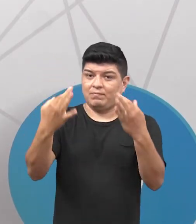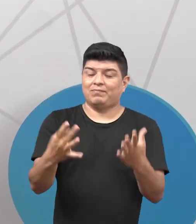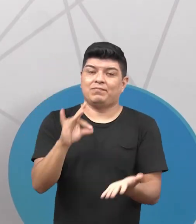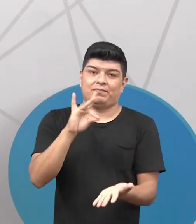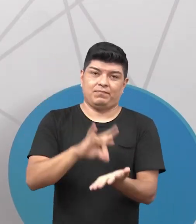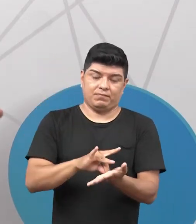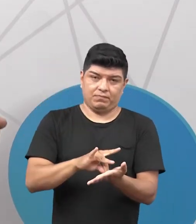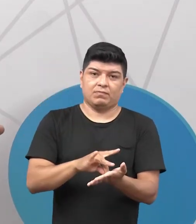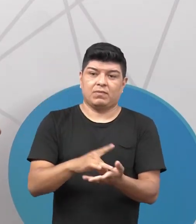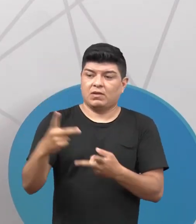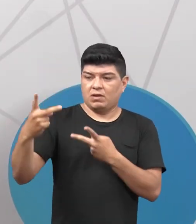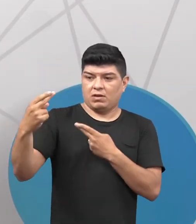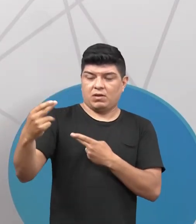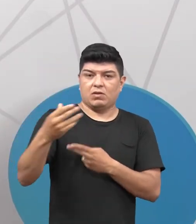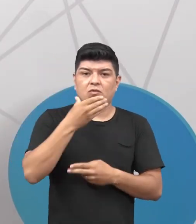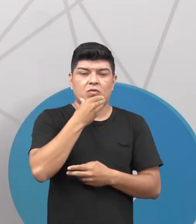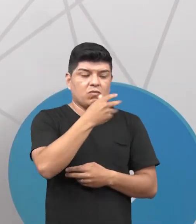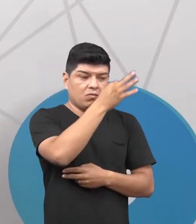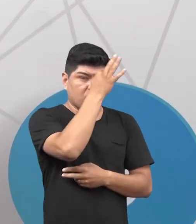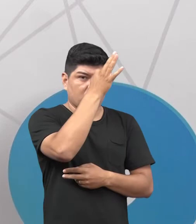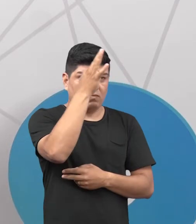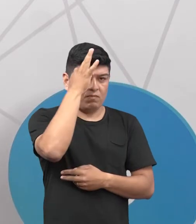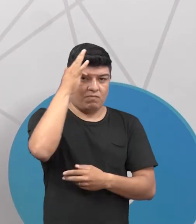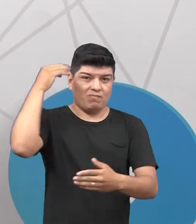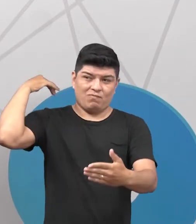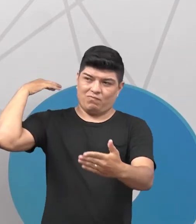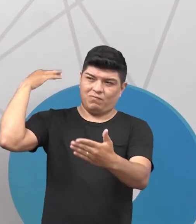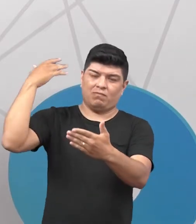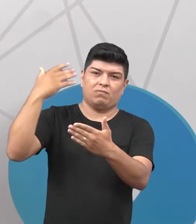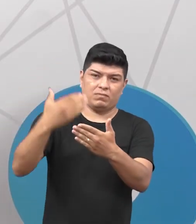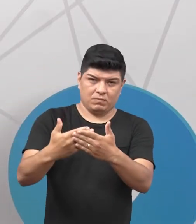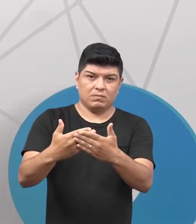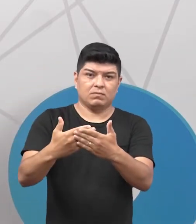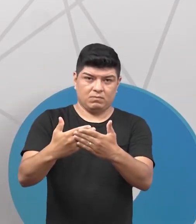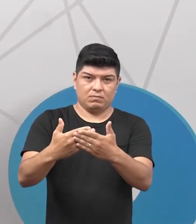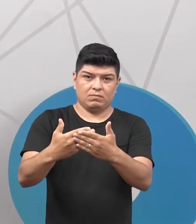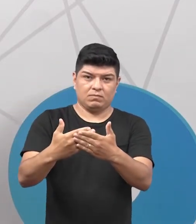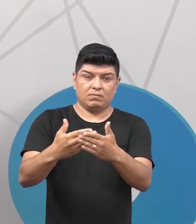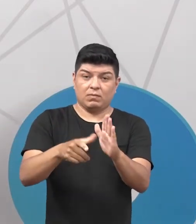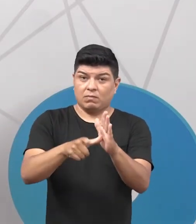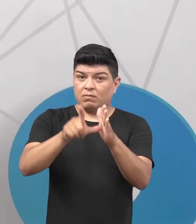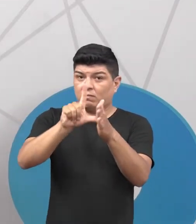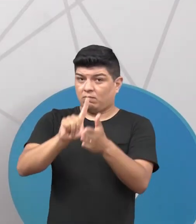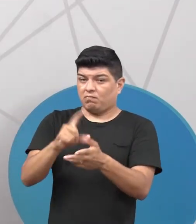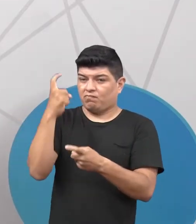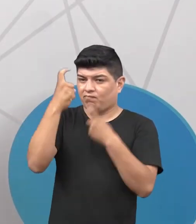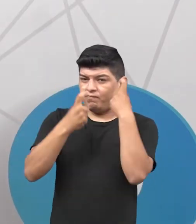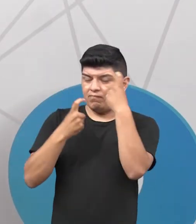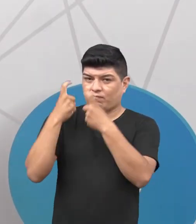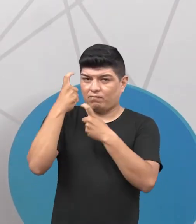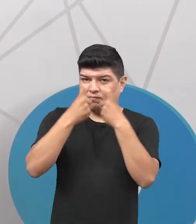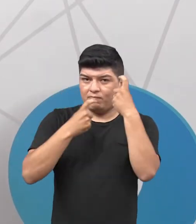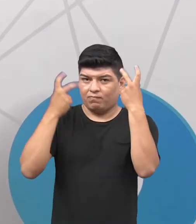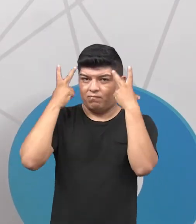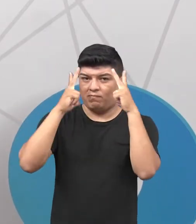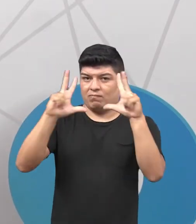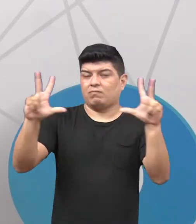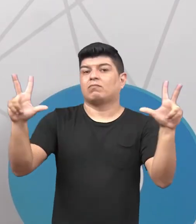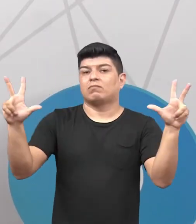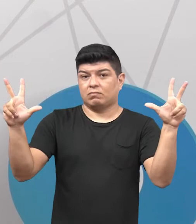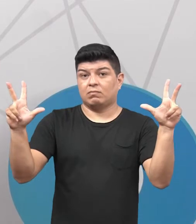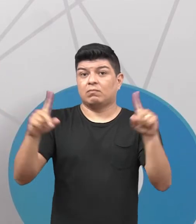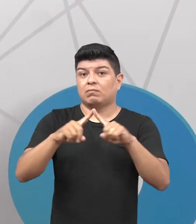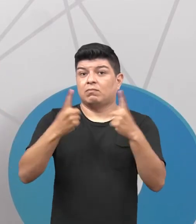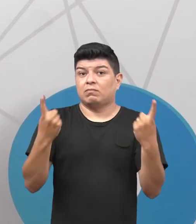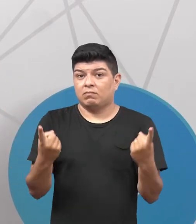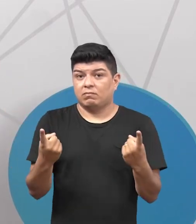Então, ele não é como os filósofos pré-socráticos que vieram antes dele, que estavam preocupados com a natureza e